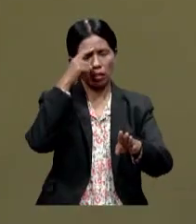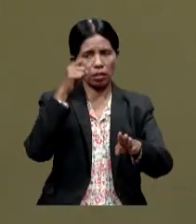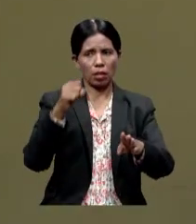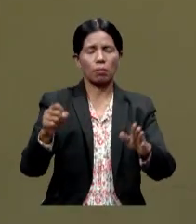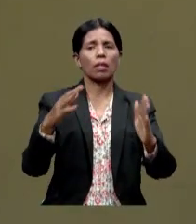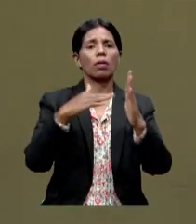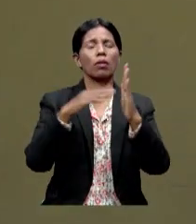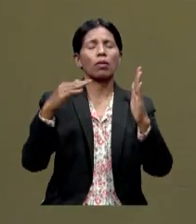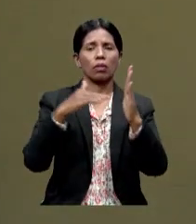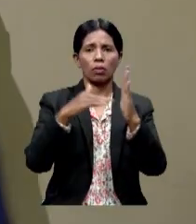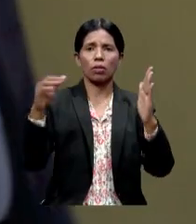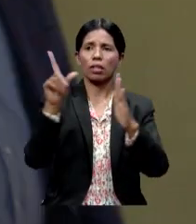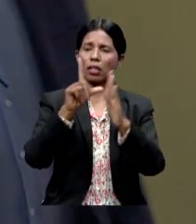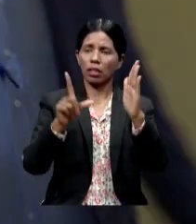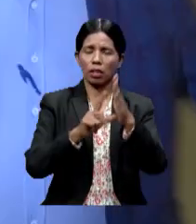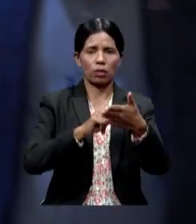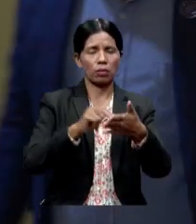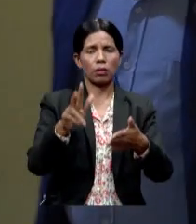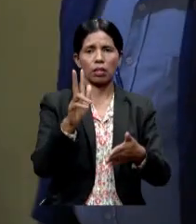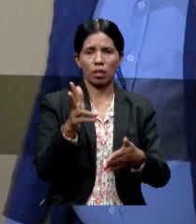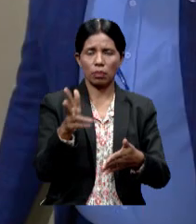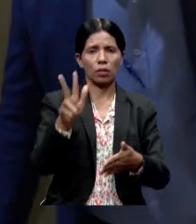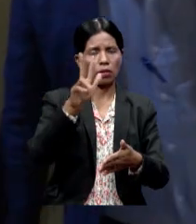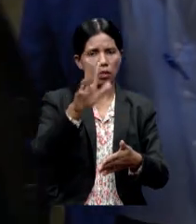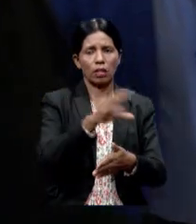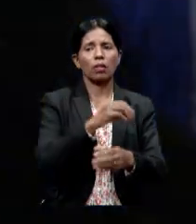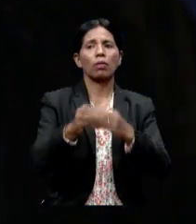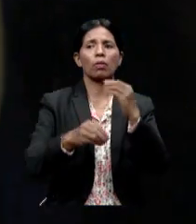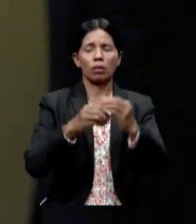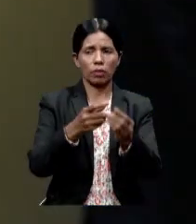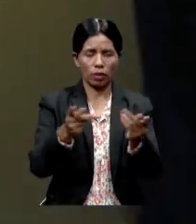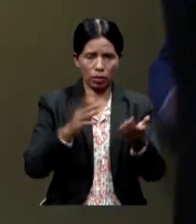lei número tolo nulo recentolo barra ring rua walu con